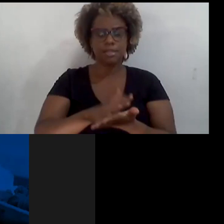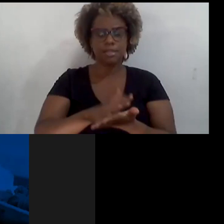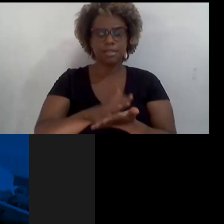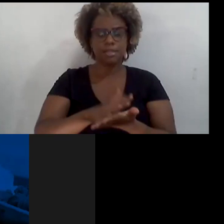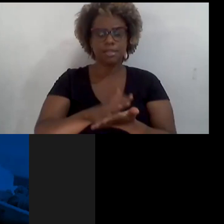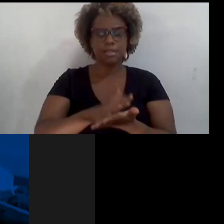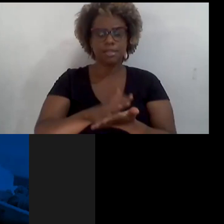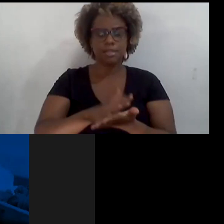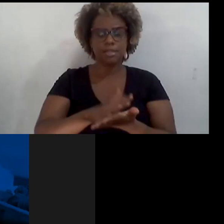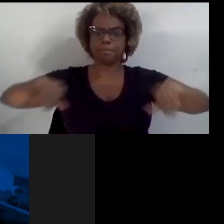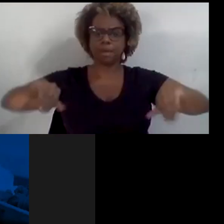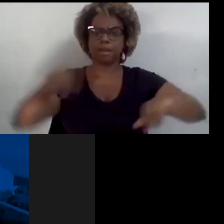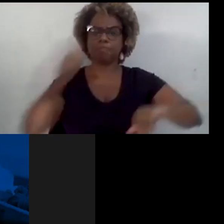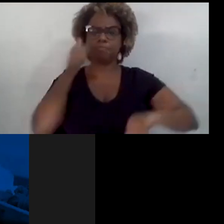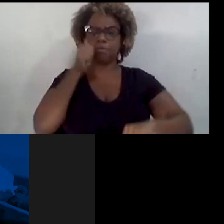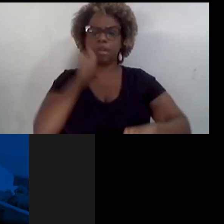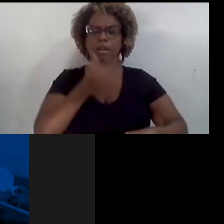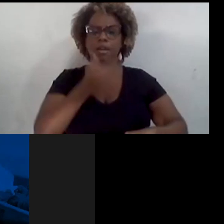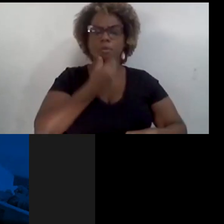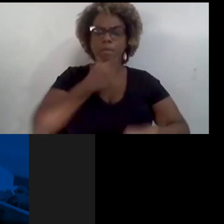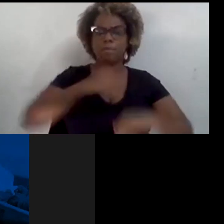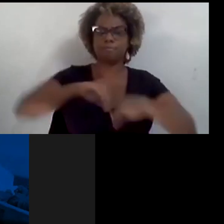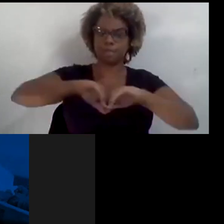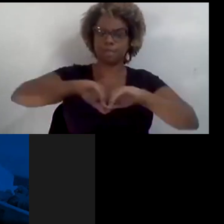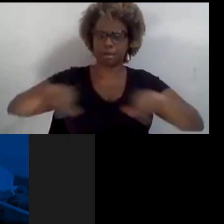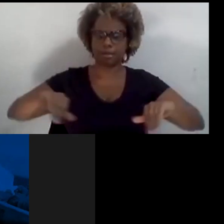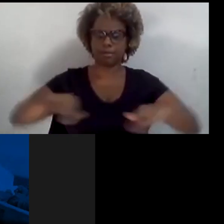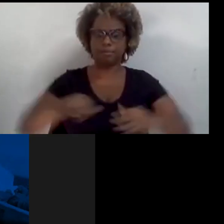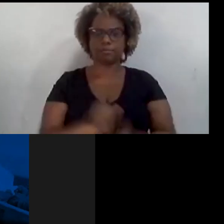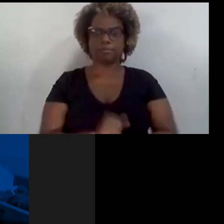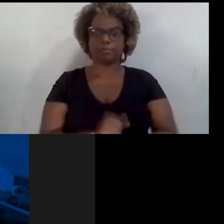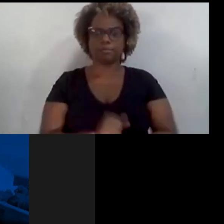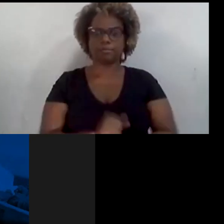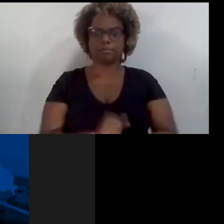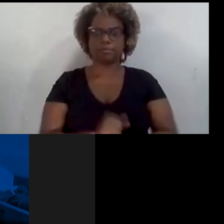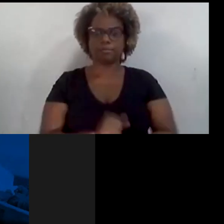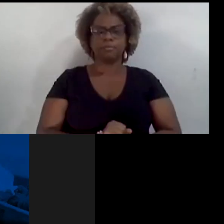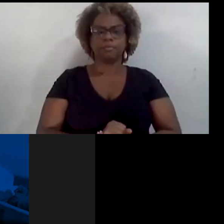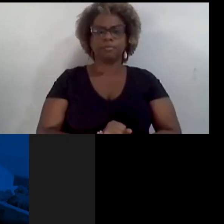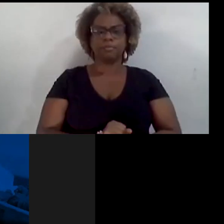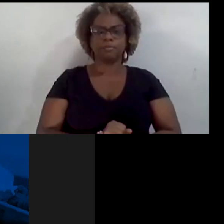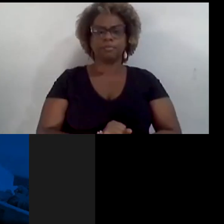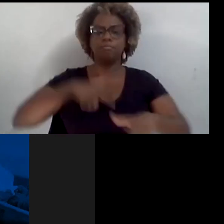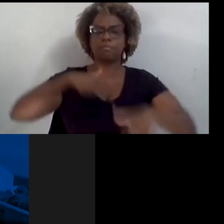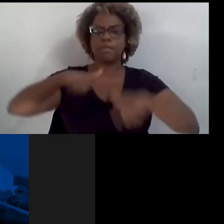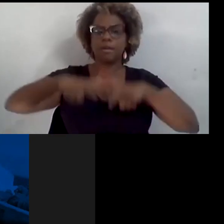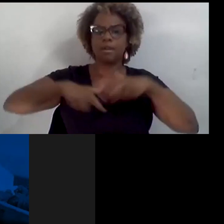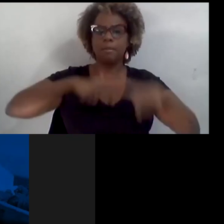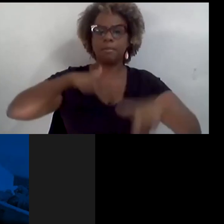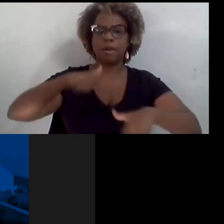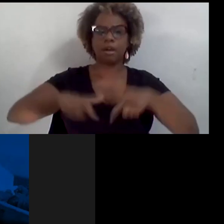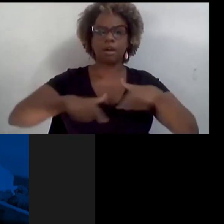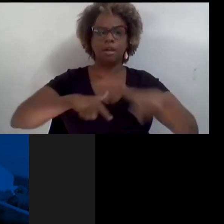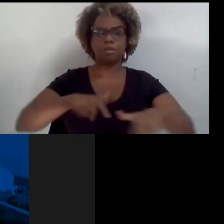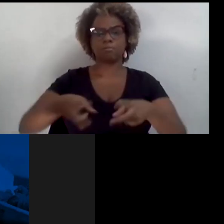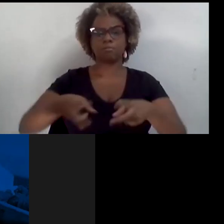alcoolemia. Né? E são comunidades tradicionais, remanescentes dos tempos que eram de exploração mineral. É